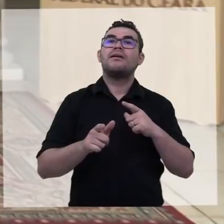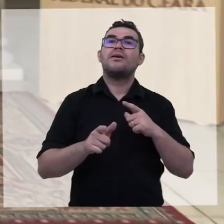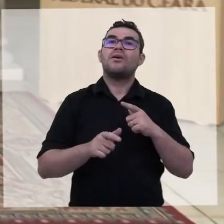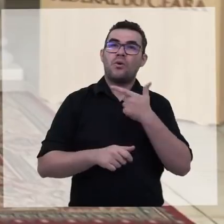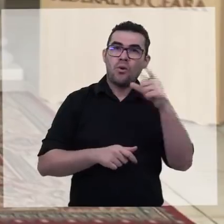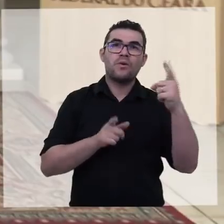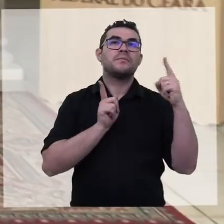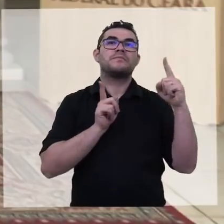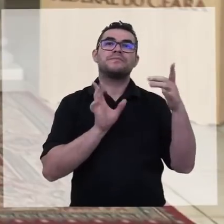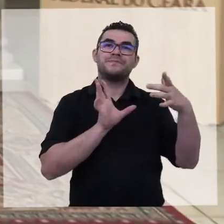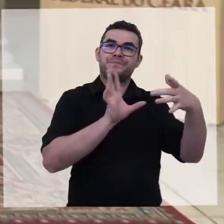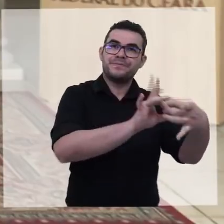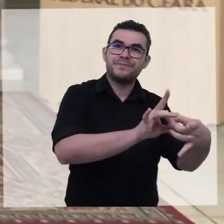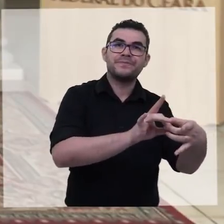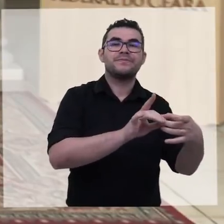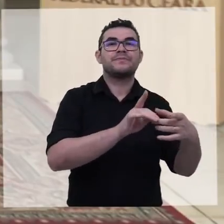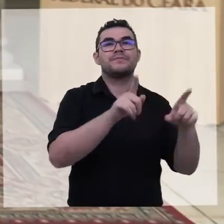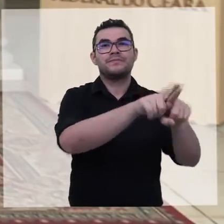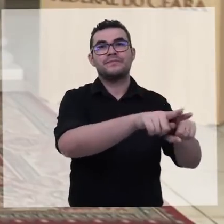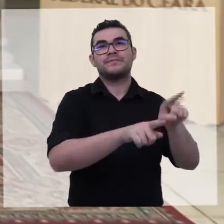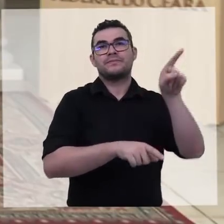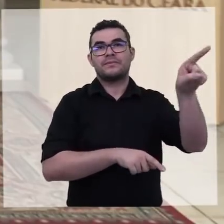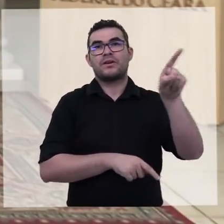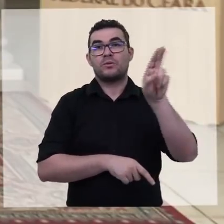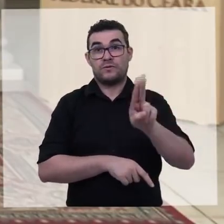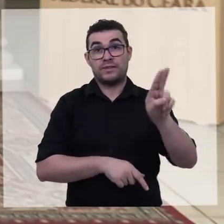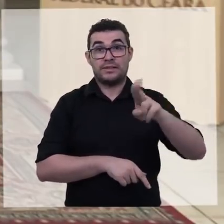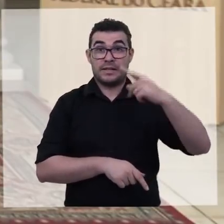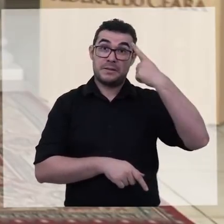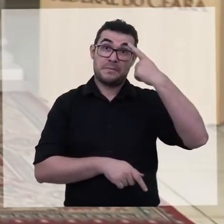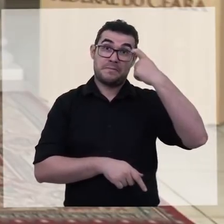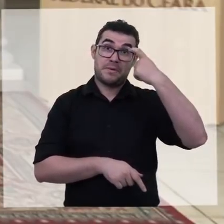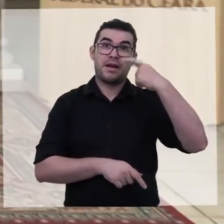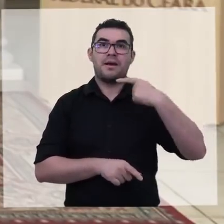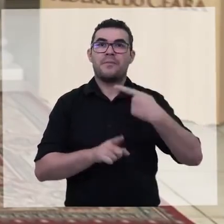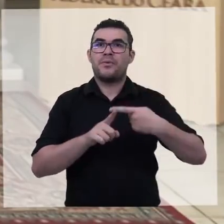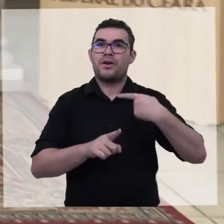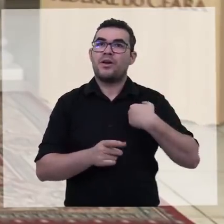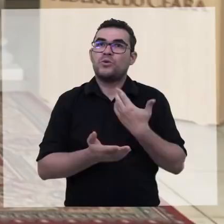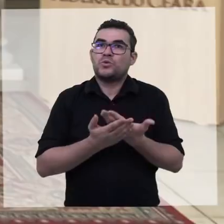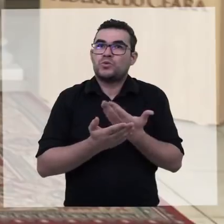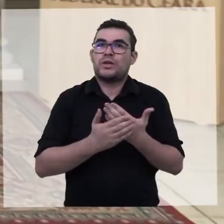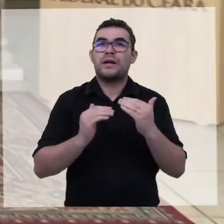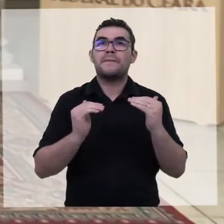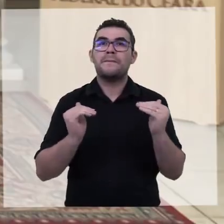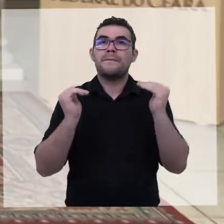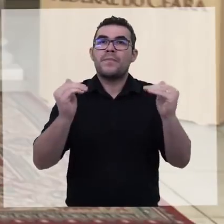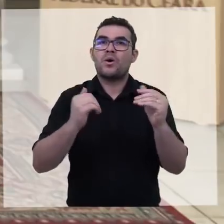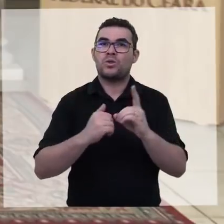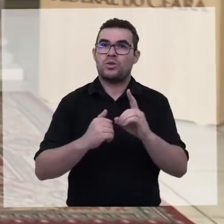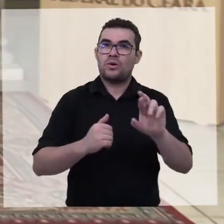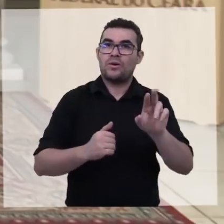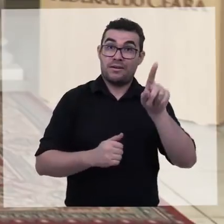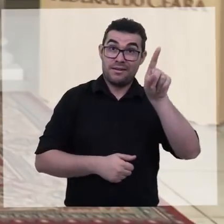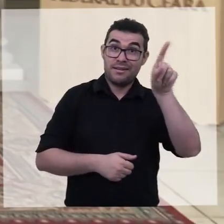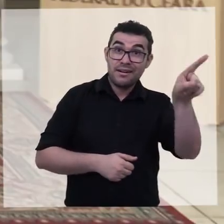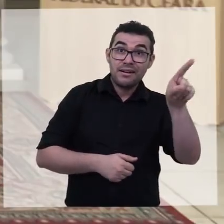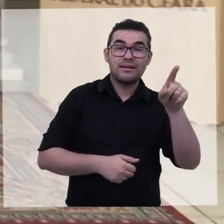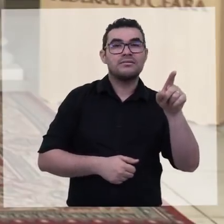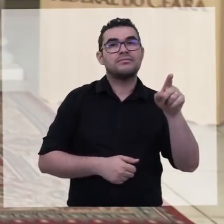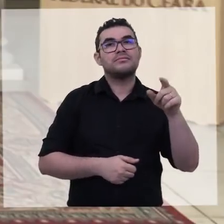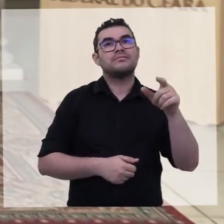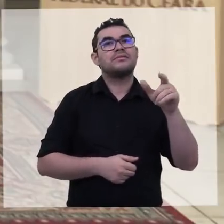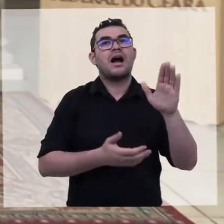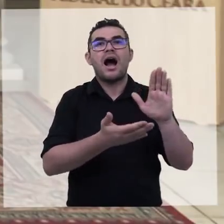também tenho a parceria que eu fiz o estágio pós-doc lá e fiquei com o Joaquim, eu fiquei com a parceria